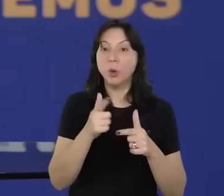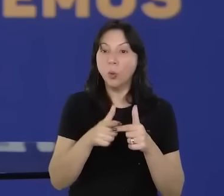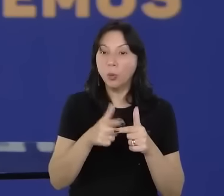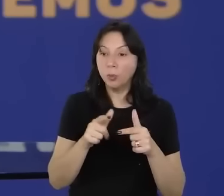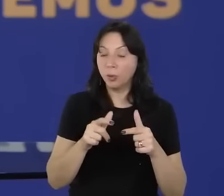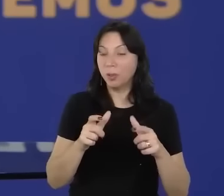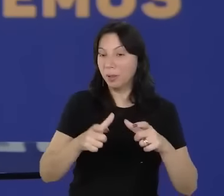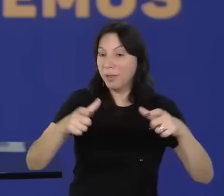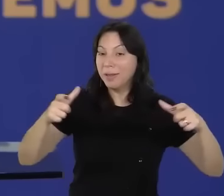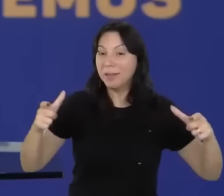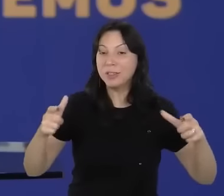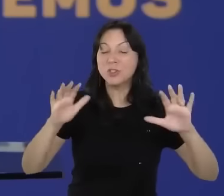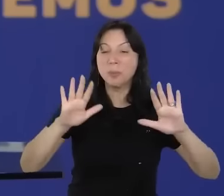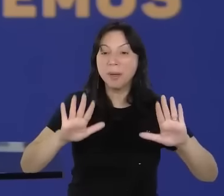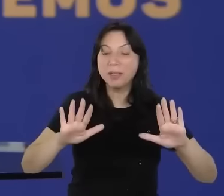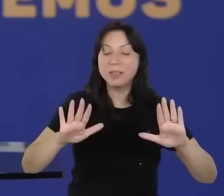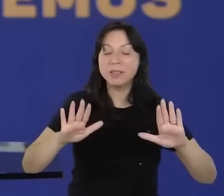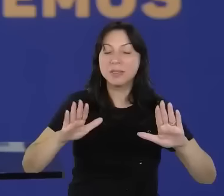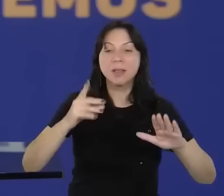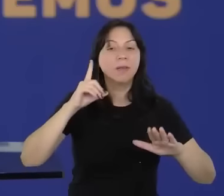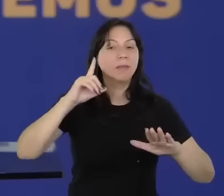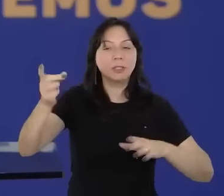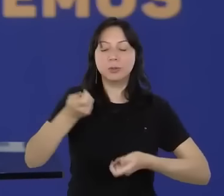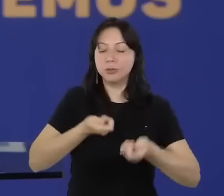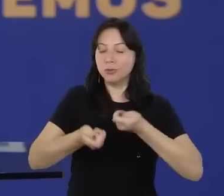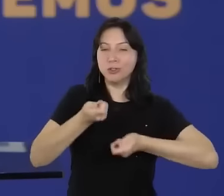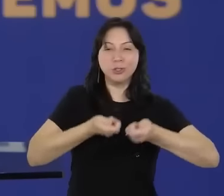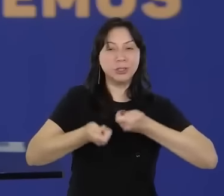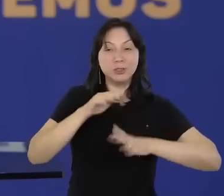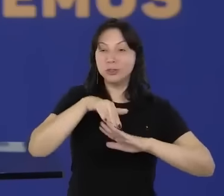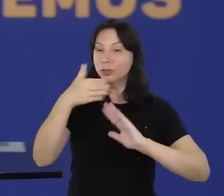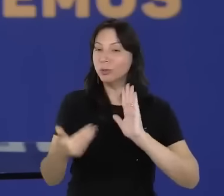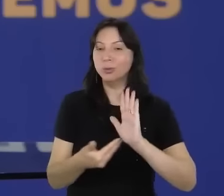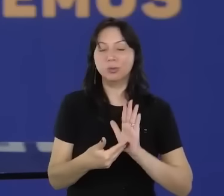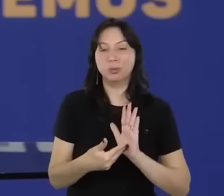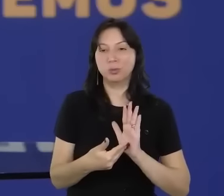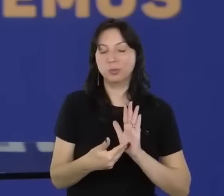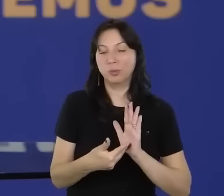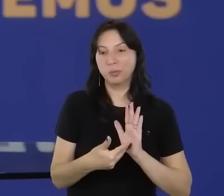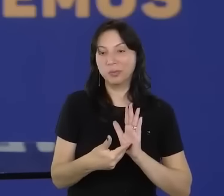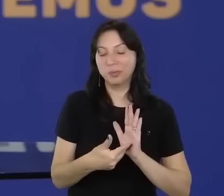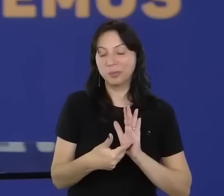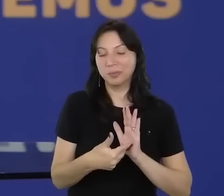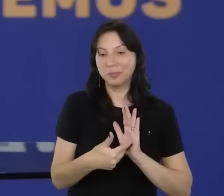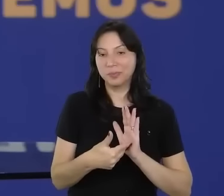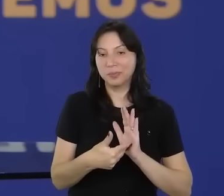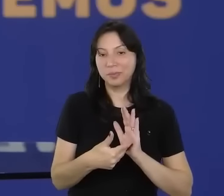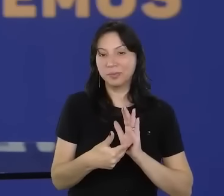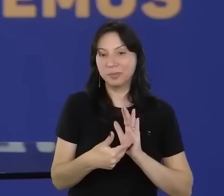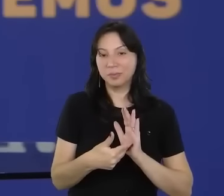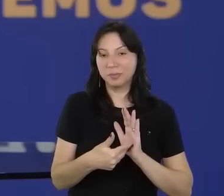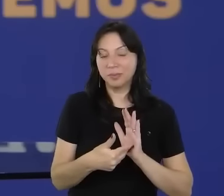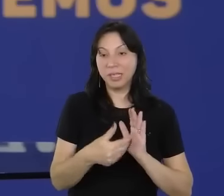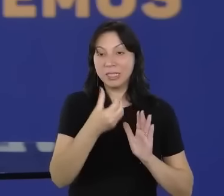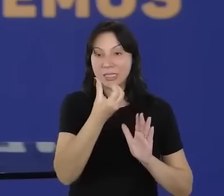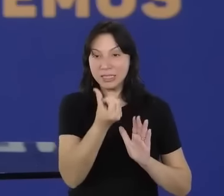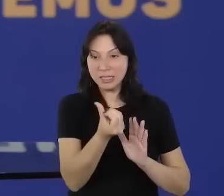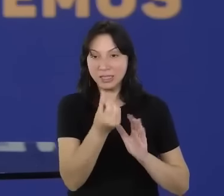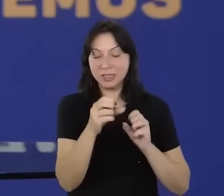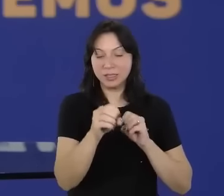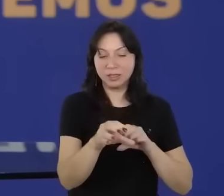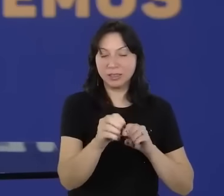mas a circunstância jamais está estará fora do controle de Deus sexta lição do